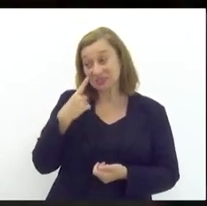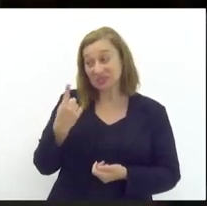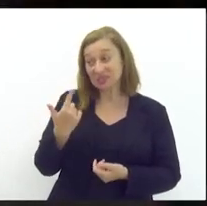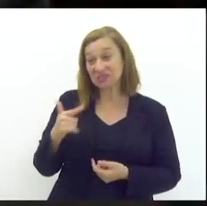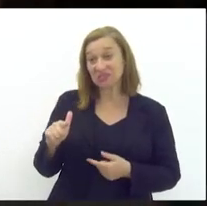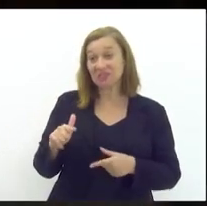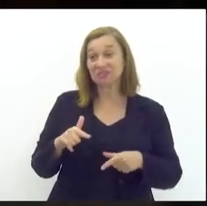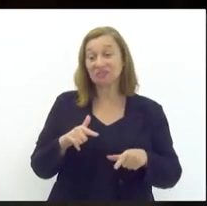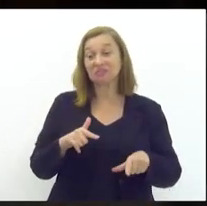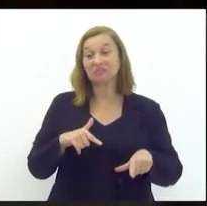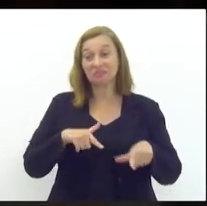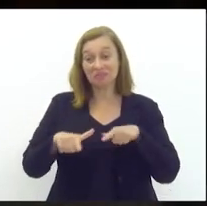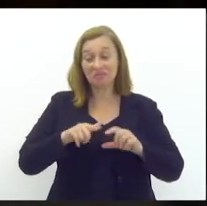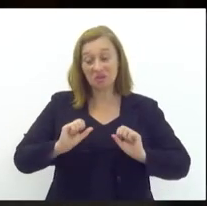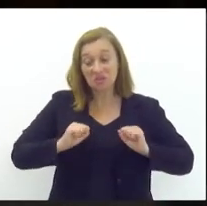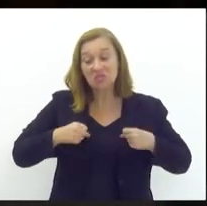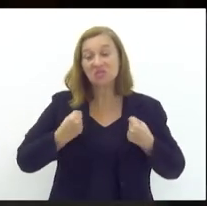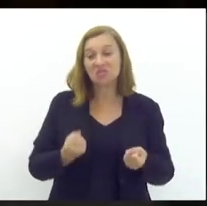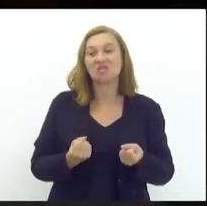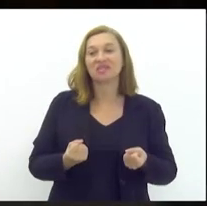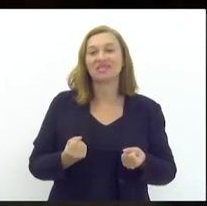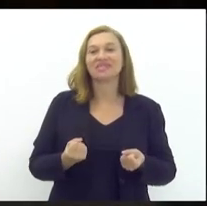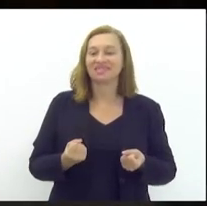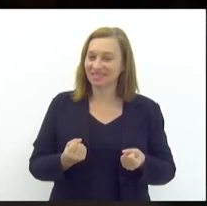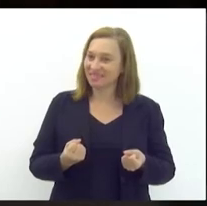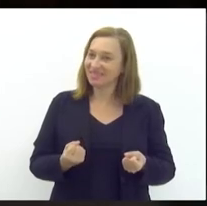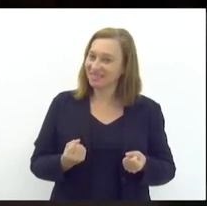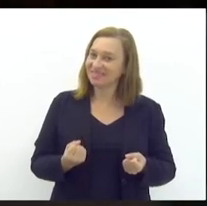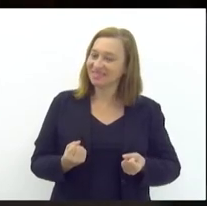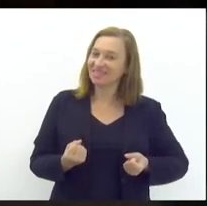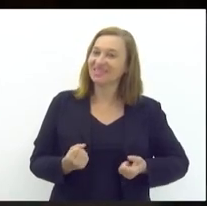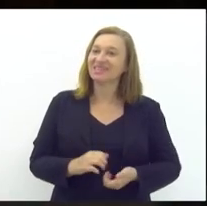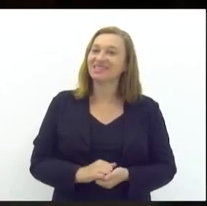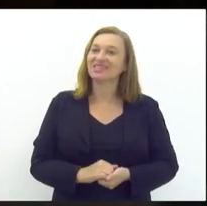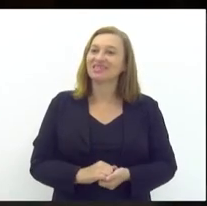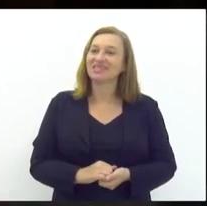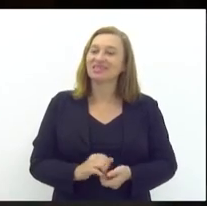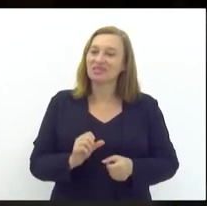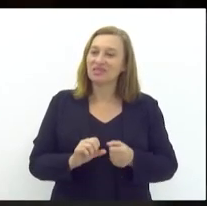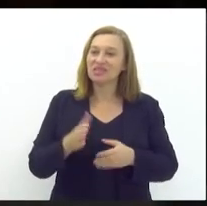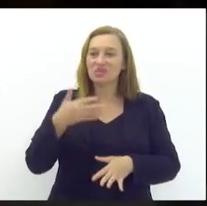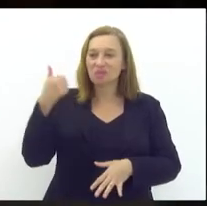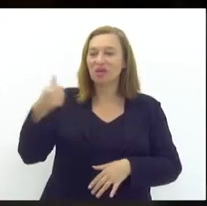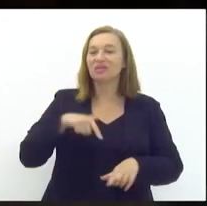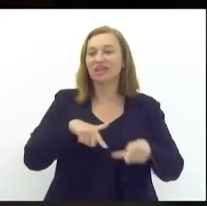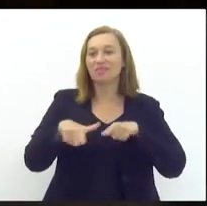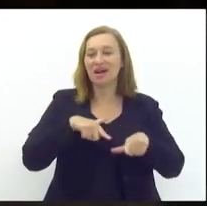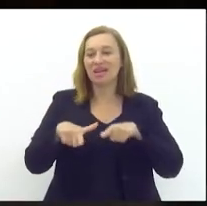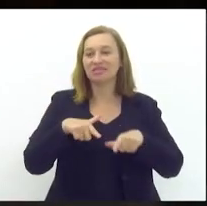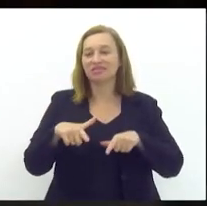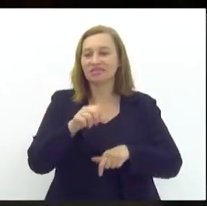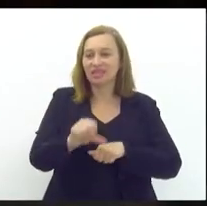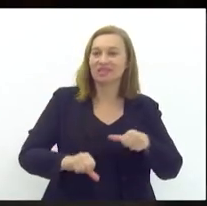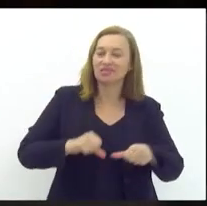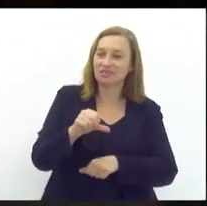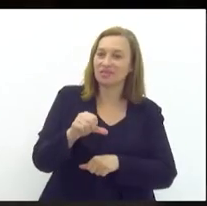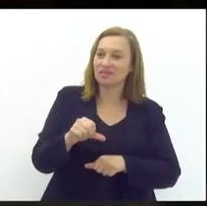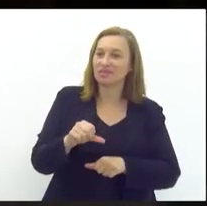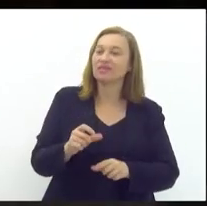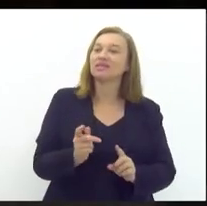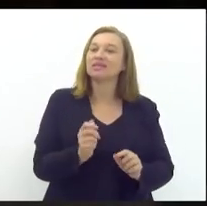e tá se dedicando de corpo alma e divindade a mitigar os efeitos da reforma tributária